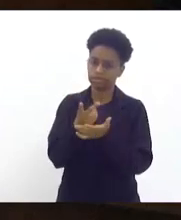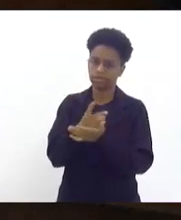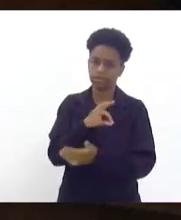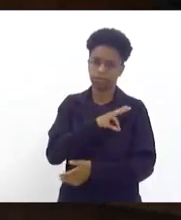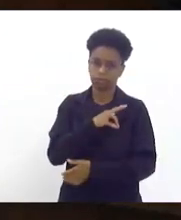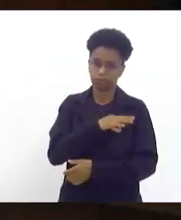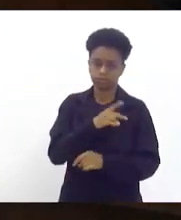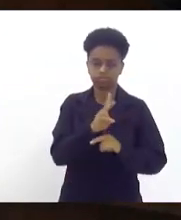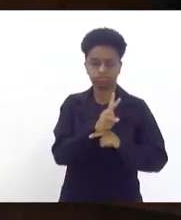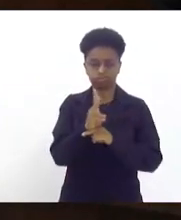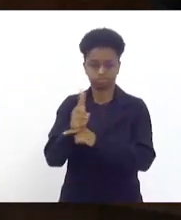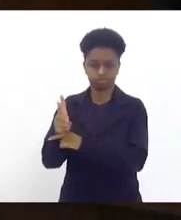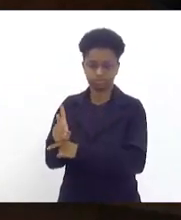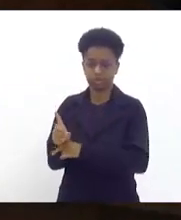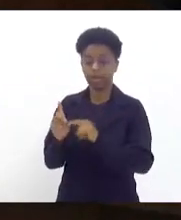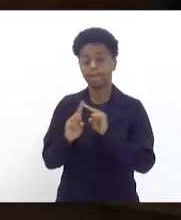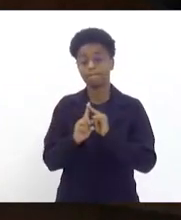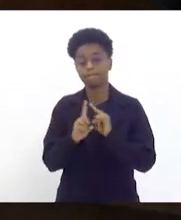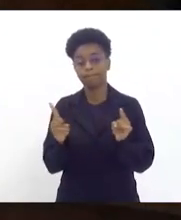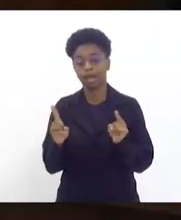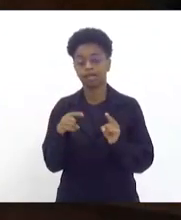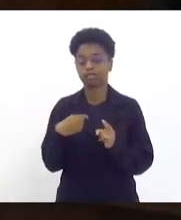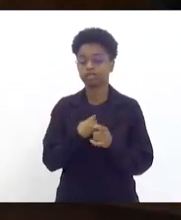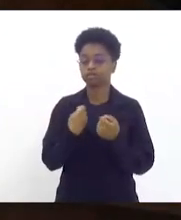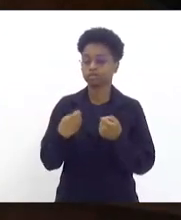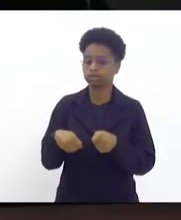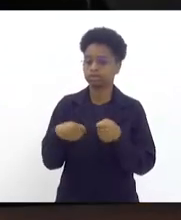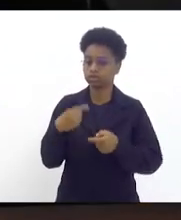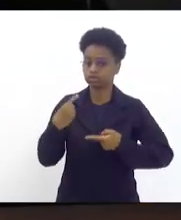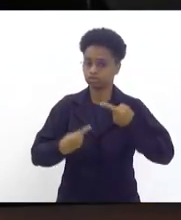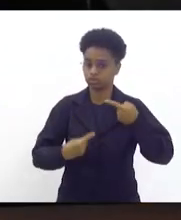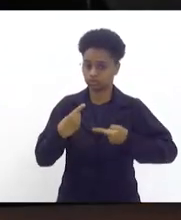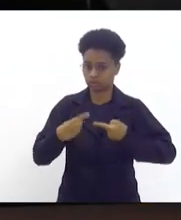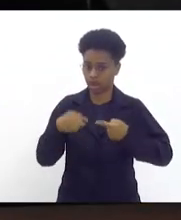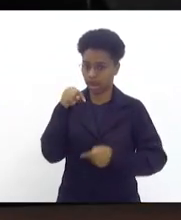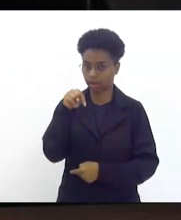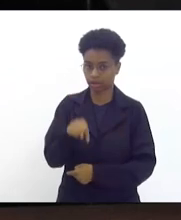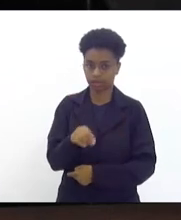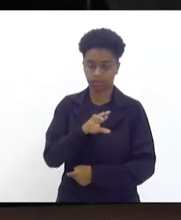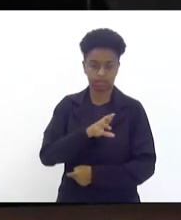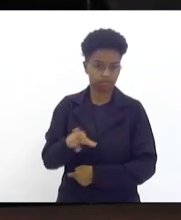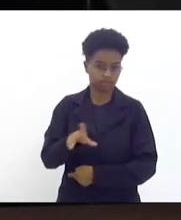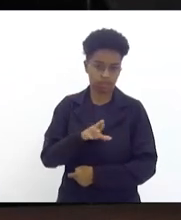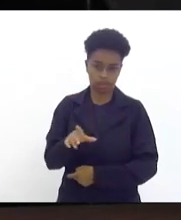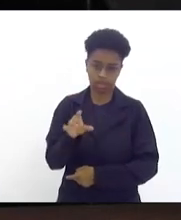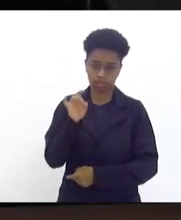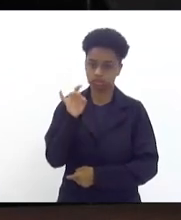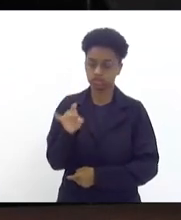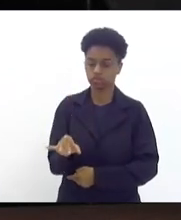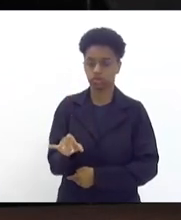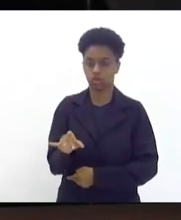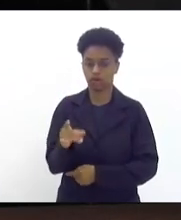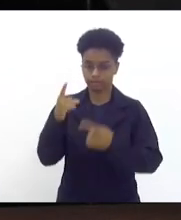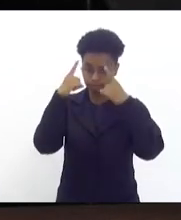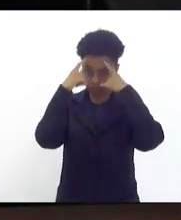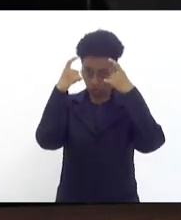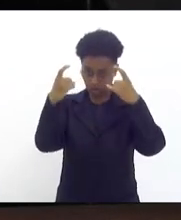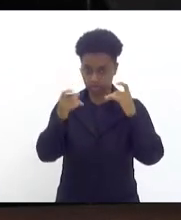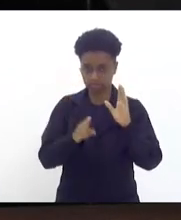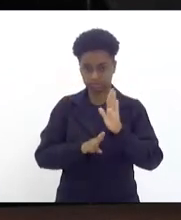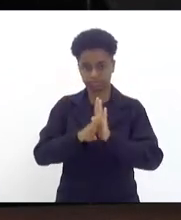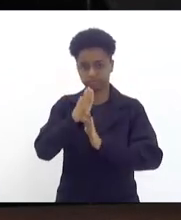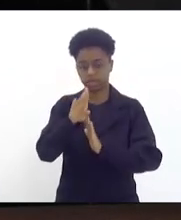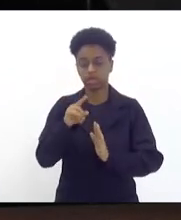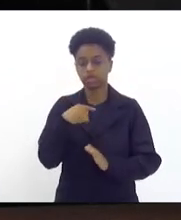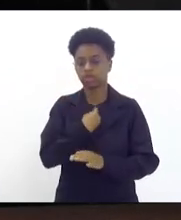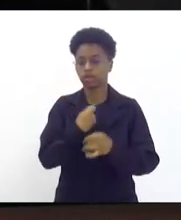ali abordagem mas o que a gente tem que discutir aqui não é apenas índices de violência o que